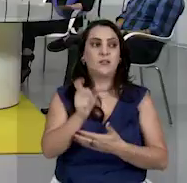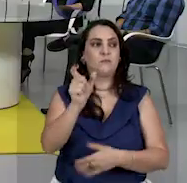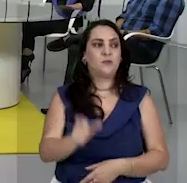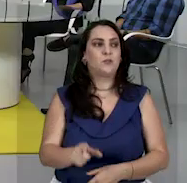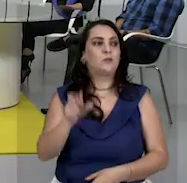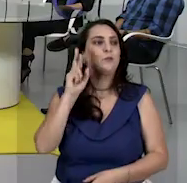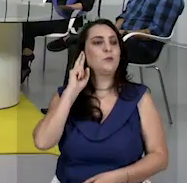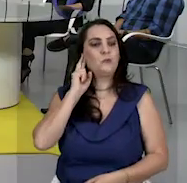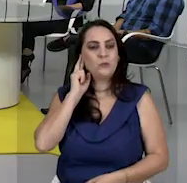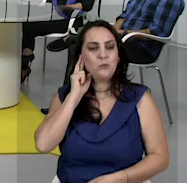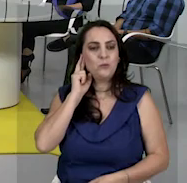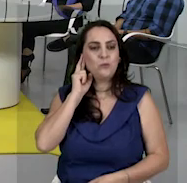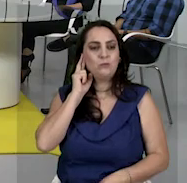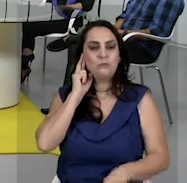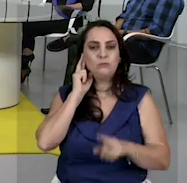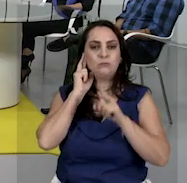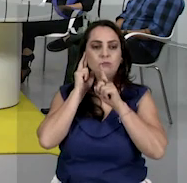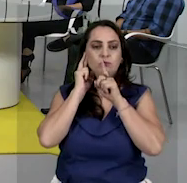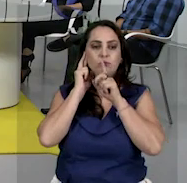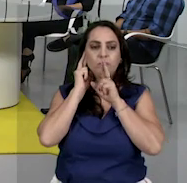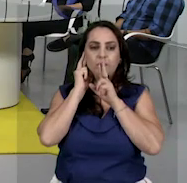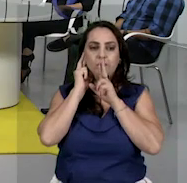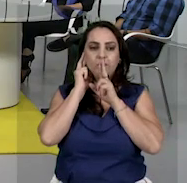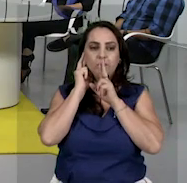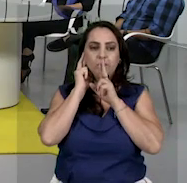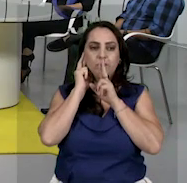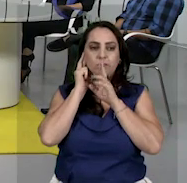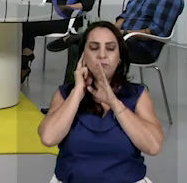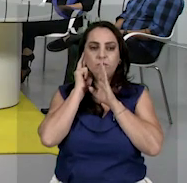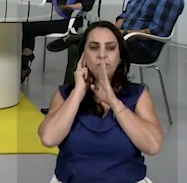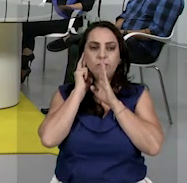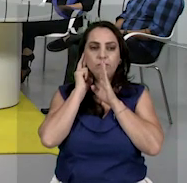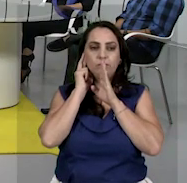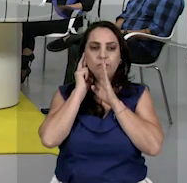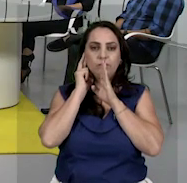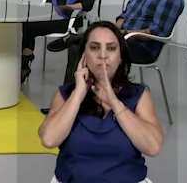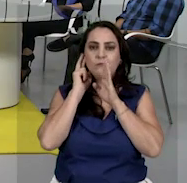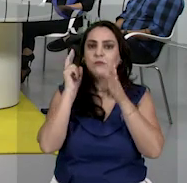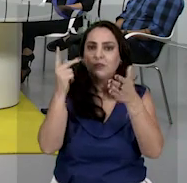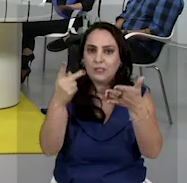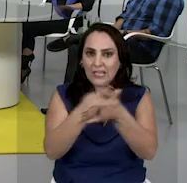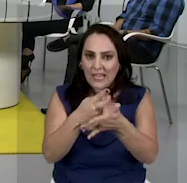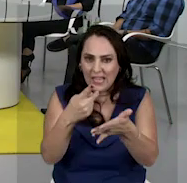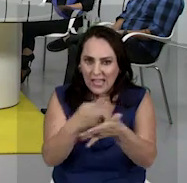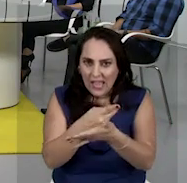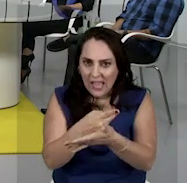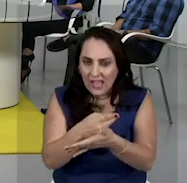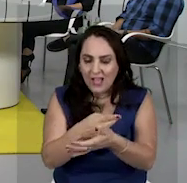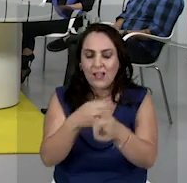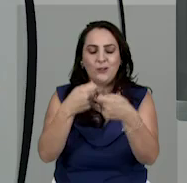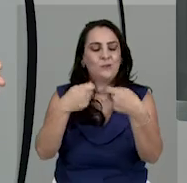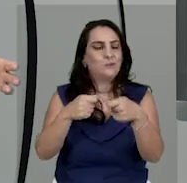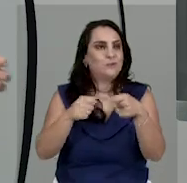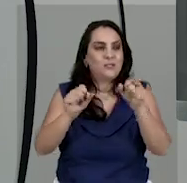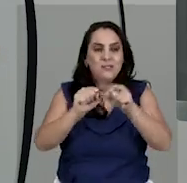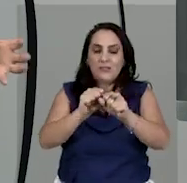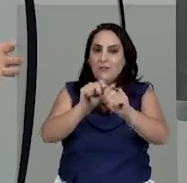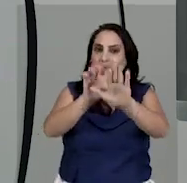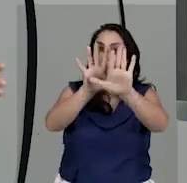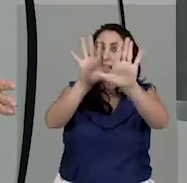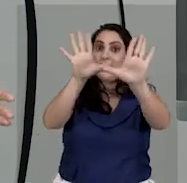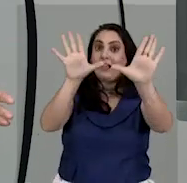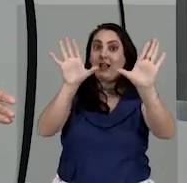Não. Né? É um erro. É um erro. Sim. O que eu acabei de falar... Que fique claro, porque são problemas em